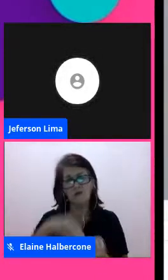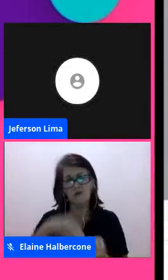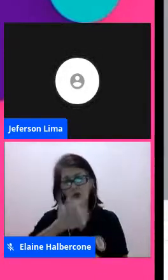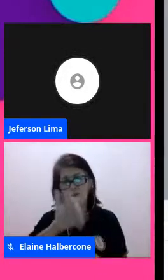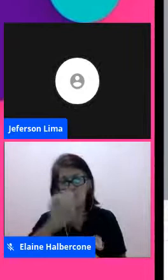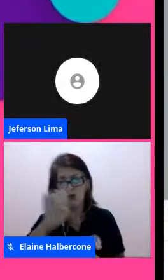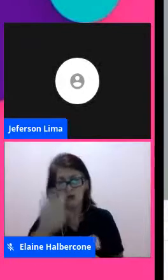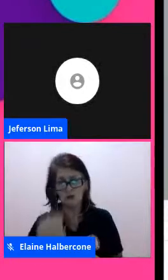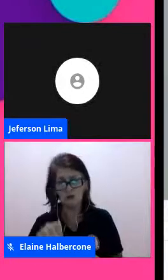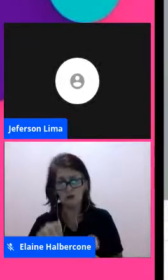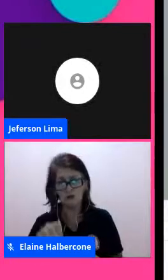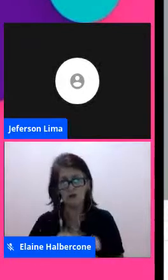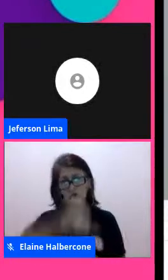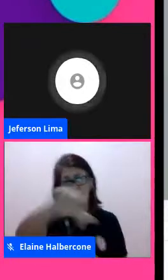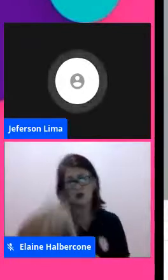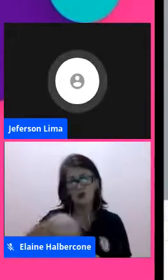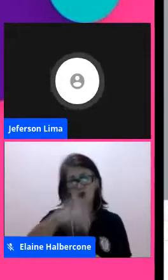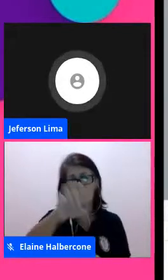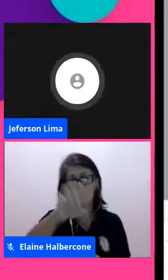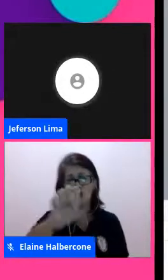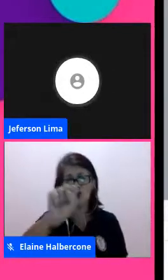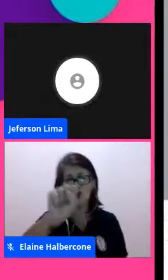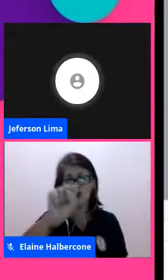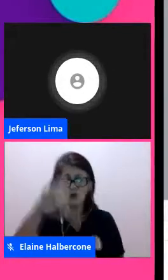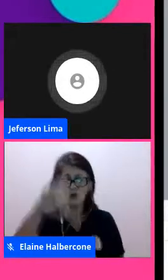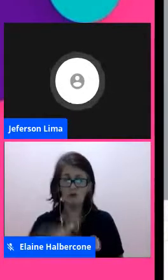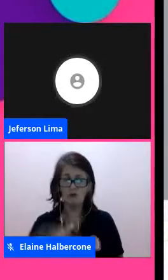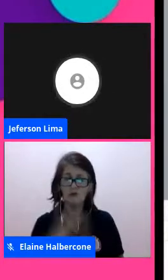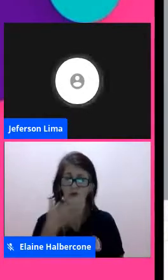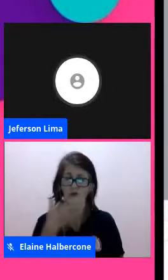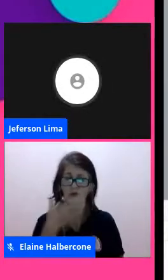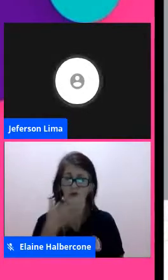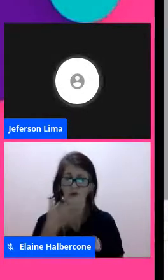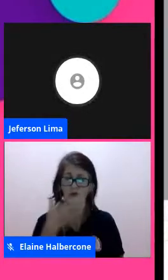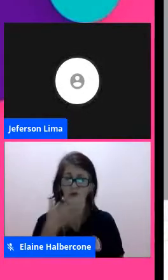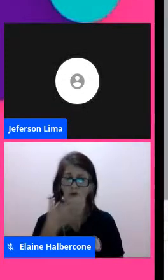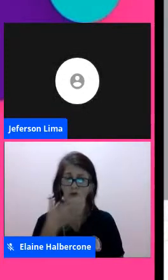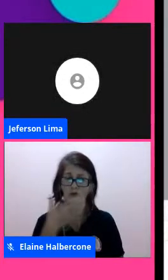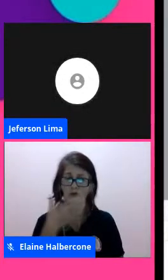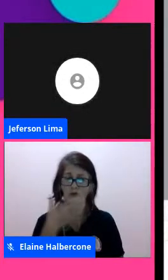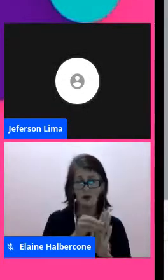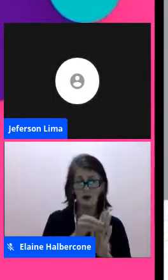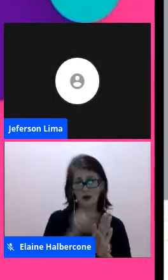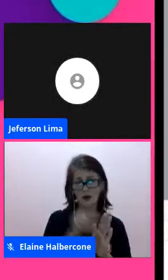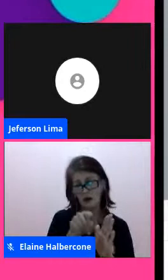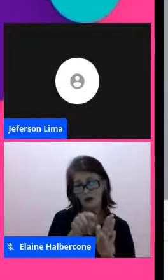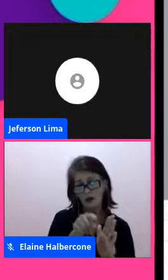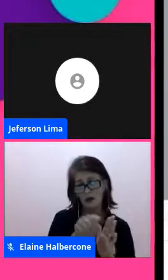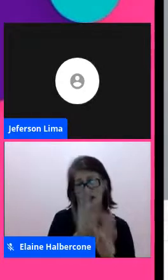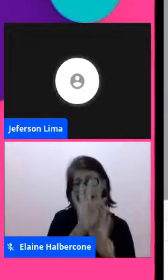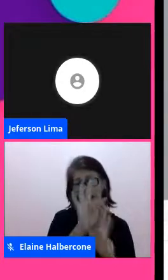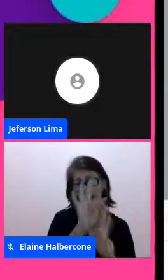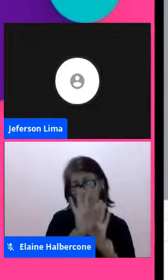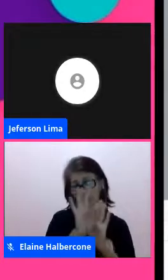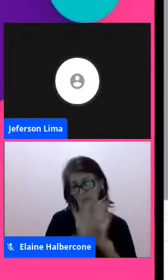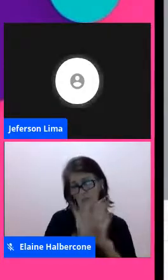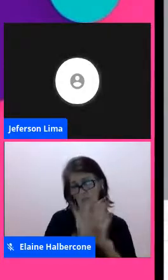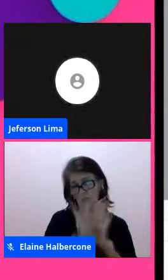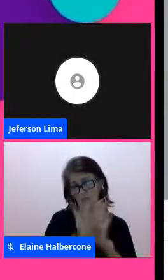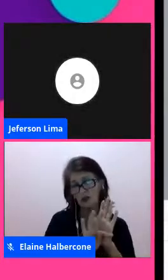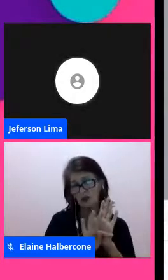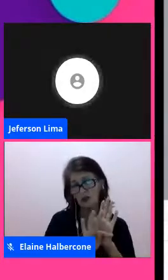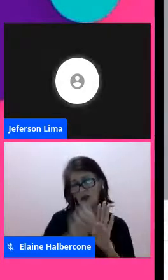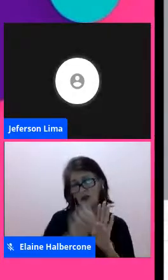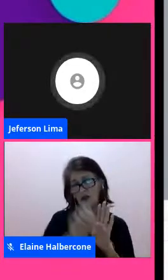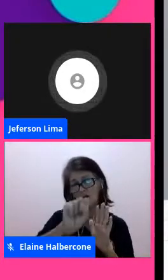dados. A maior vantagem é que quando eu pego essa informação aqui, que era um string, é texto, certo? E eu vou fazer o